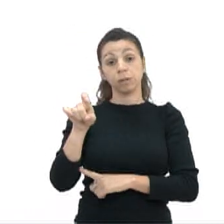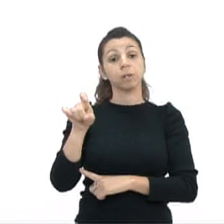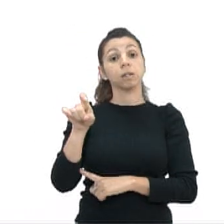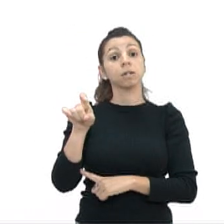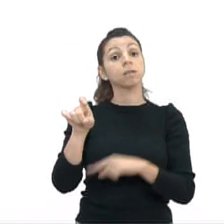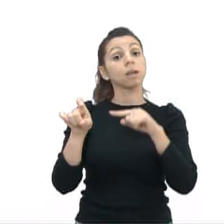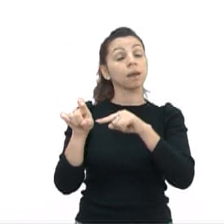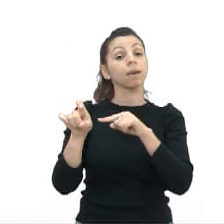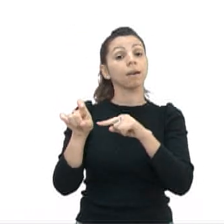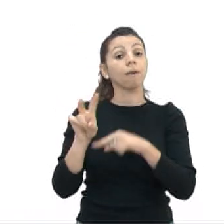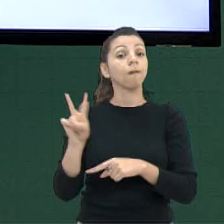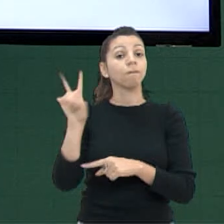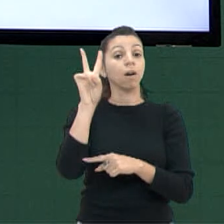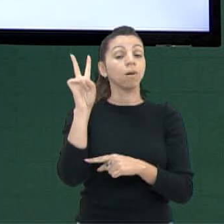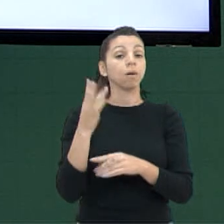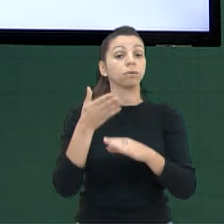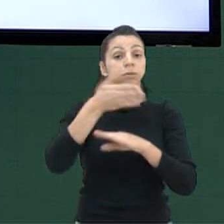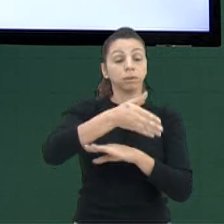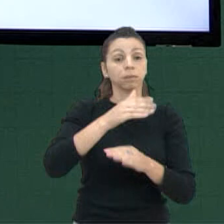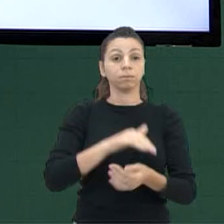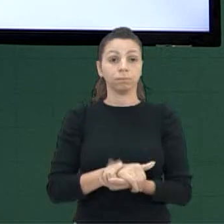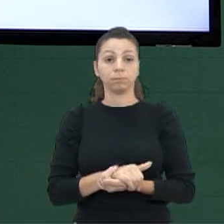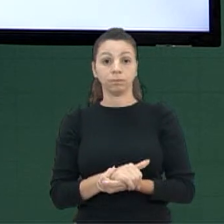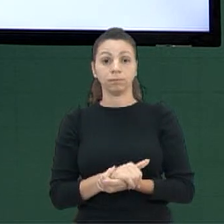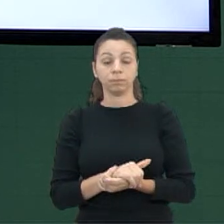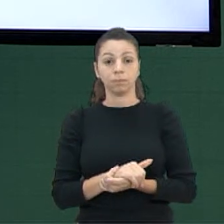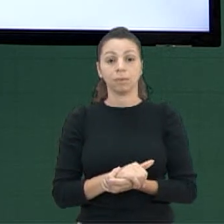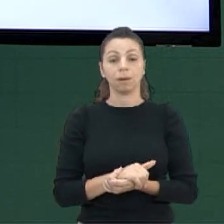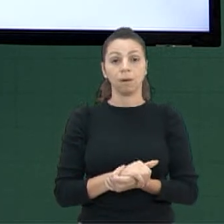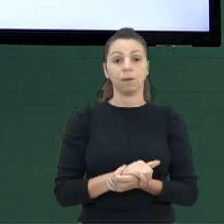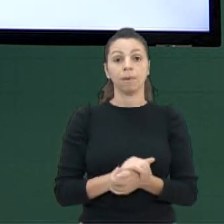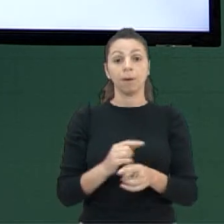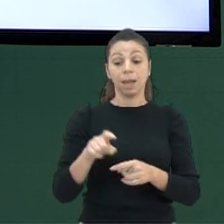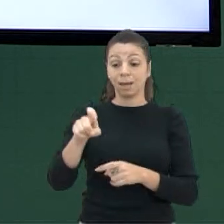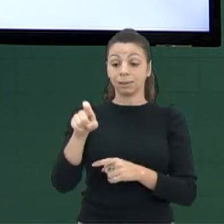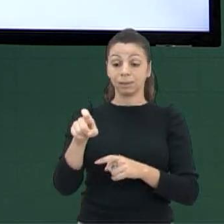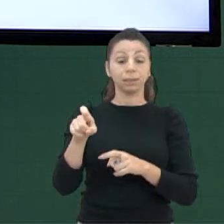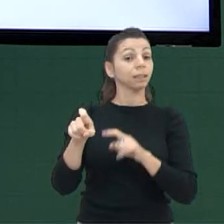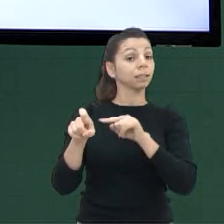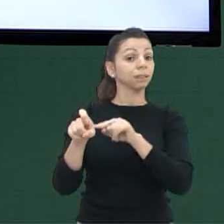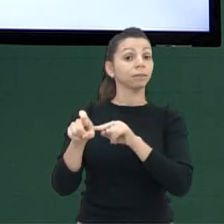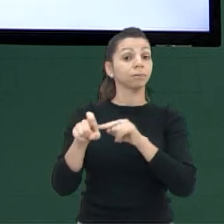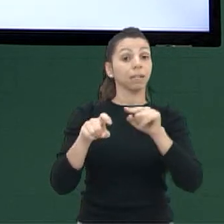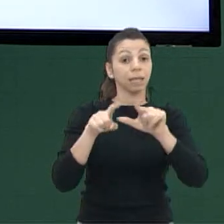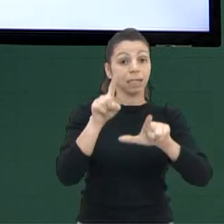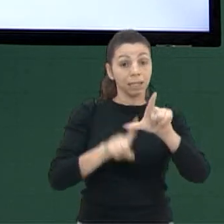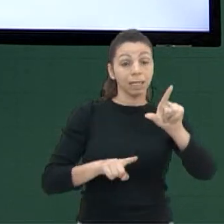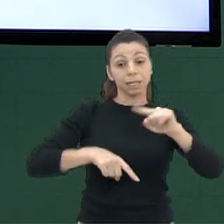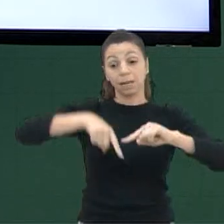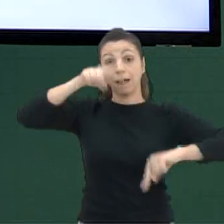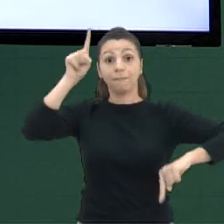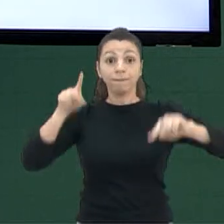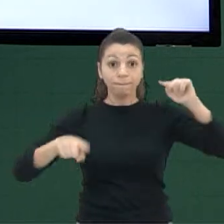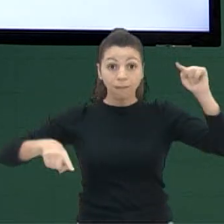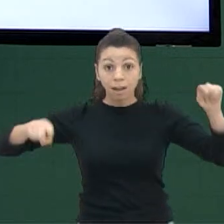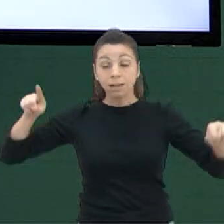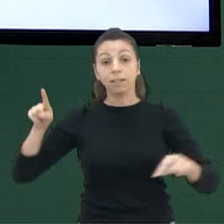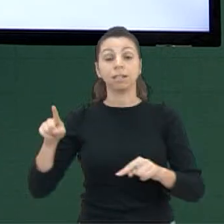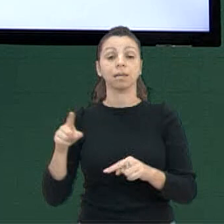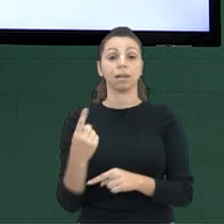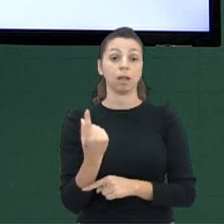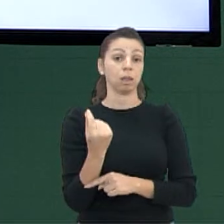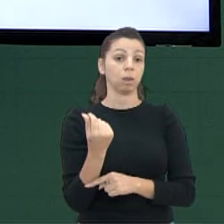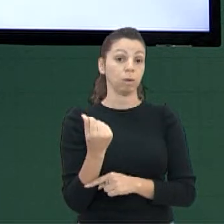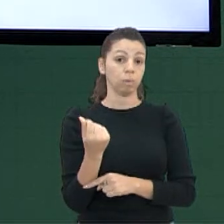que nesse dia, como essa letra ela varia de valor, é R$15. Então, 3 vezes o